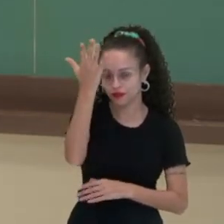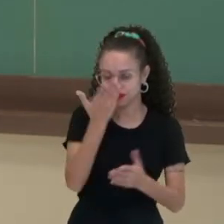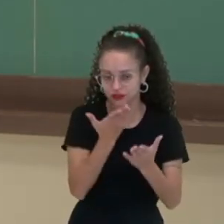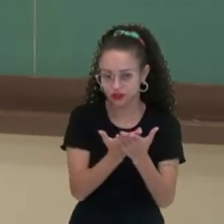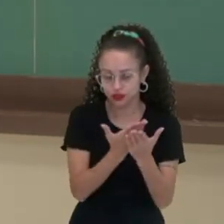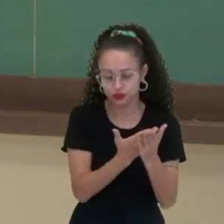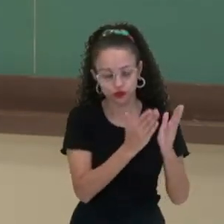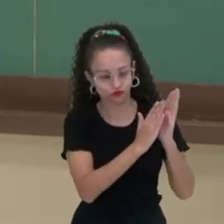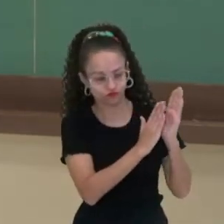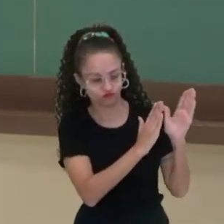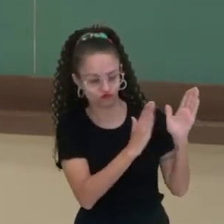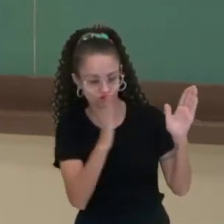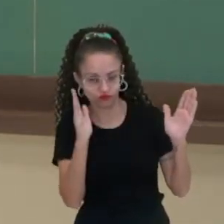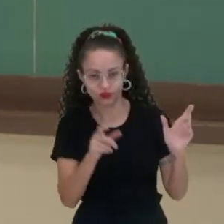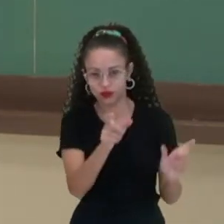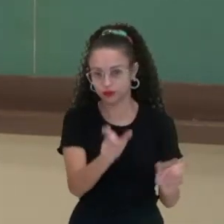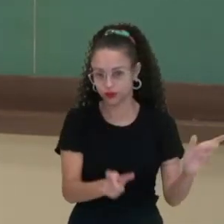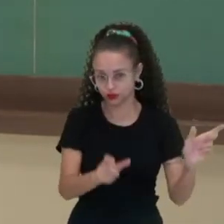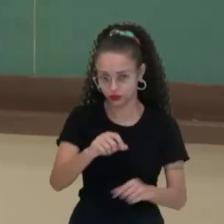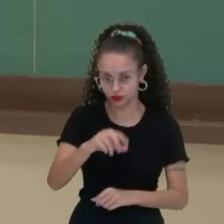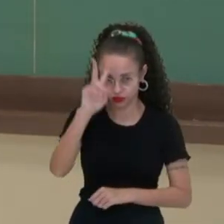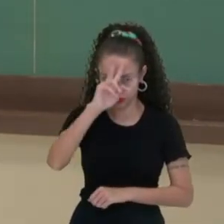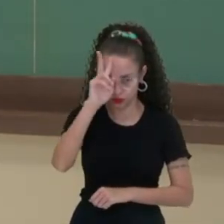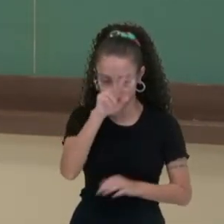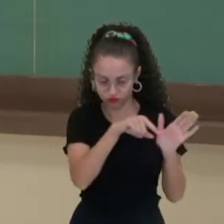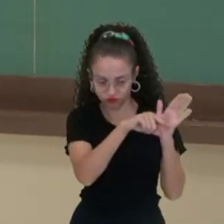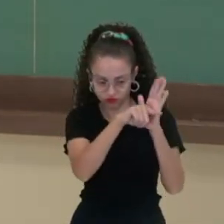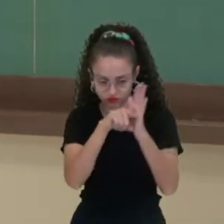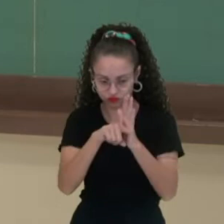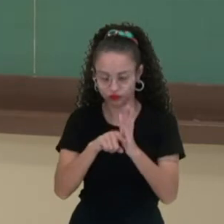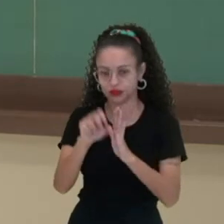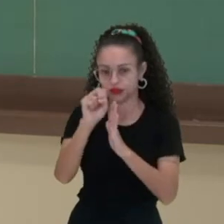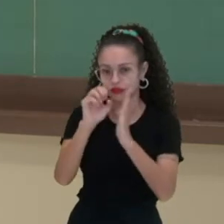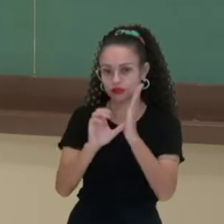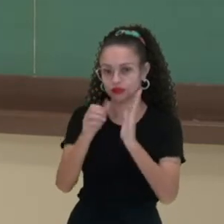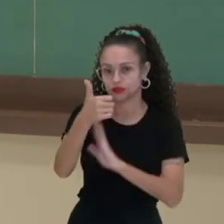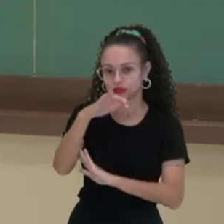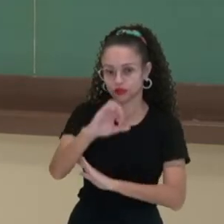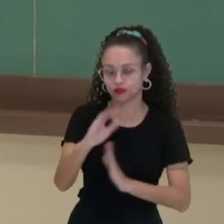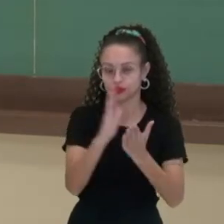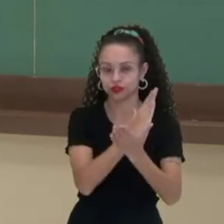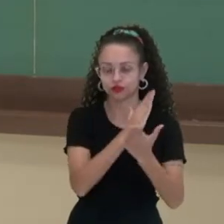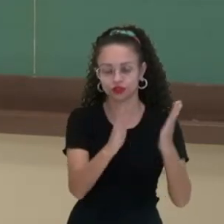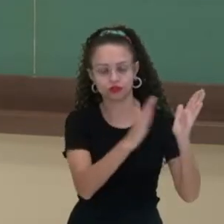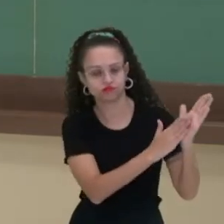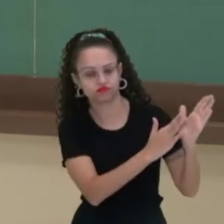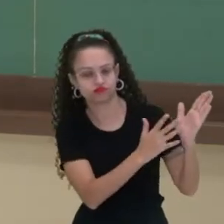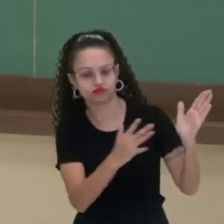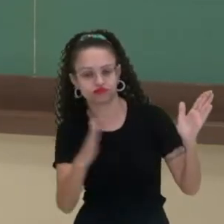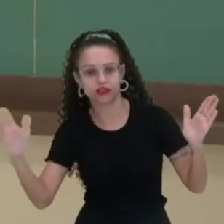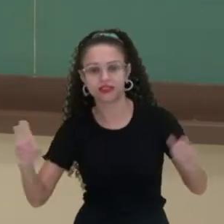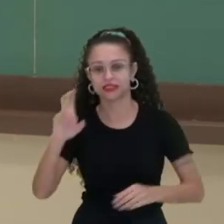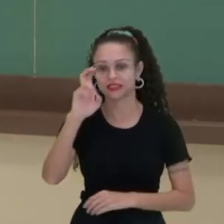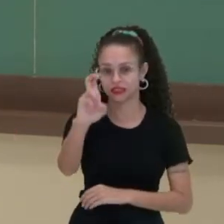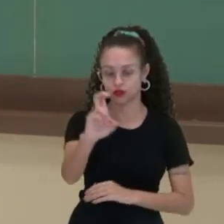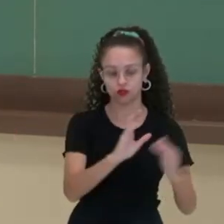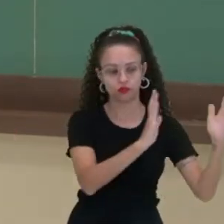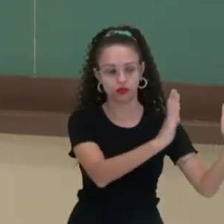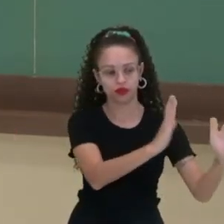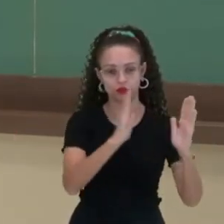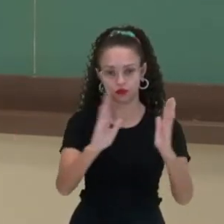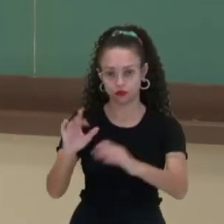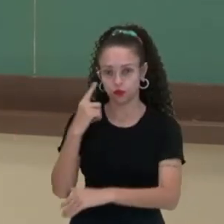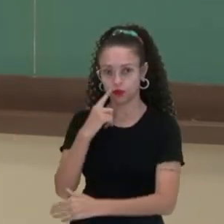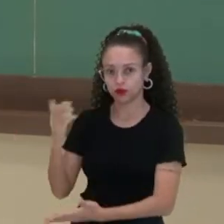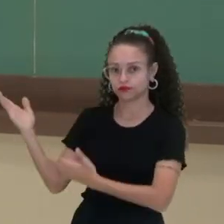da história. Os historiadores no século XIX dividiram a longa trajetória humana sobre a Terra em 5 grandes períodos, que estão representados